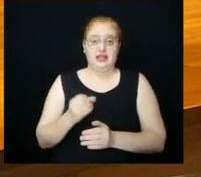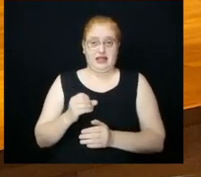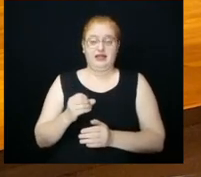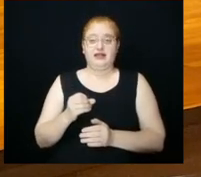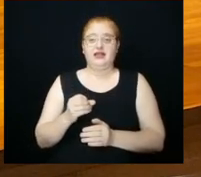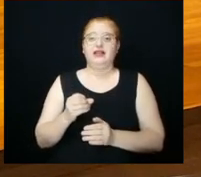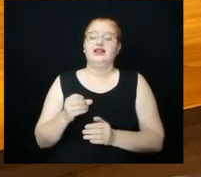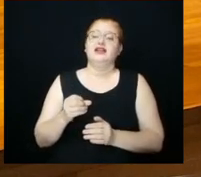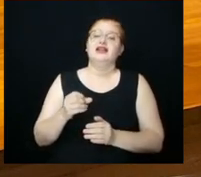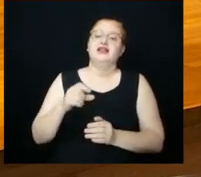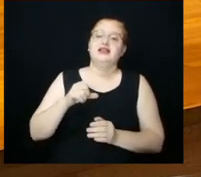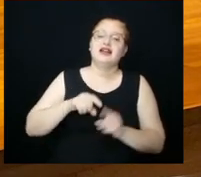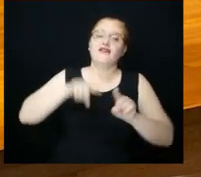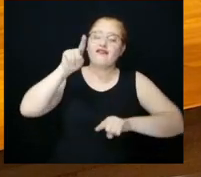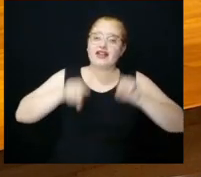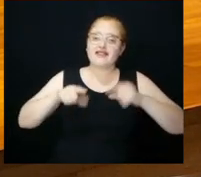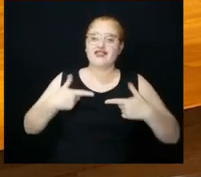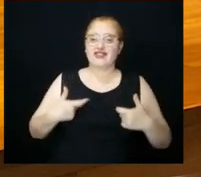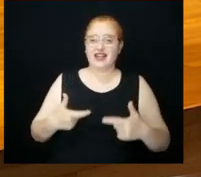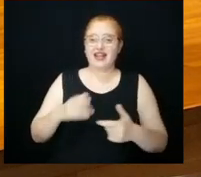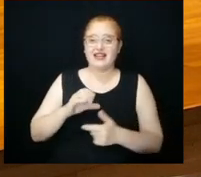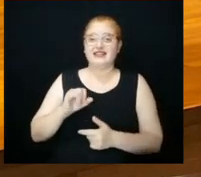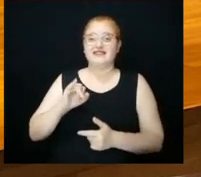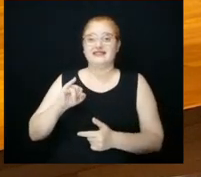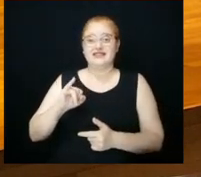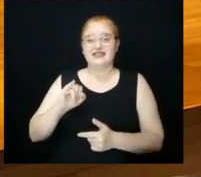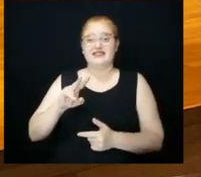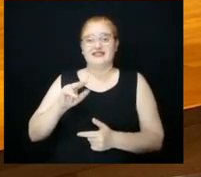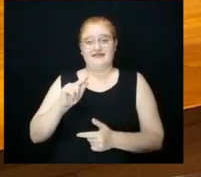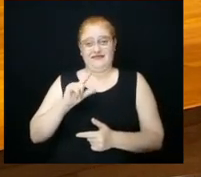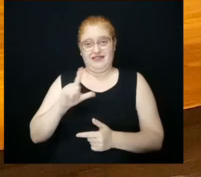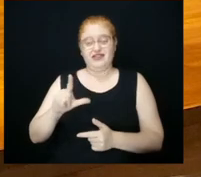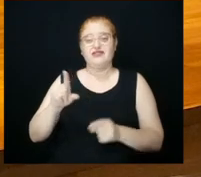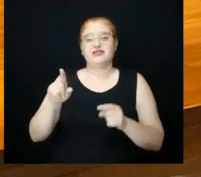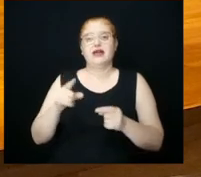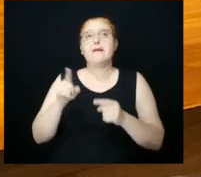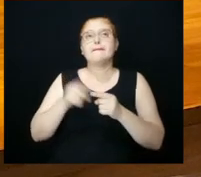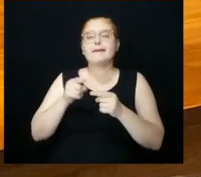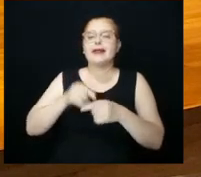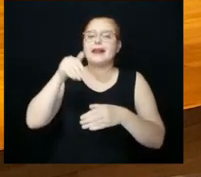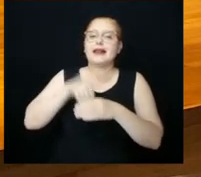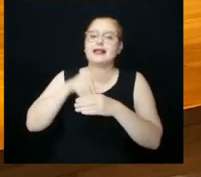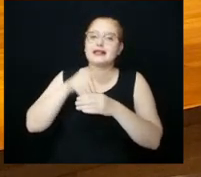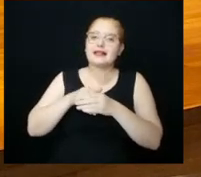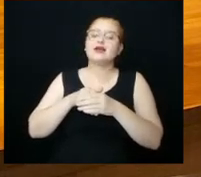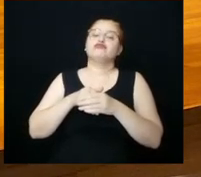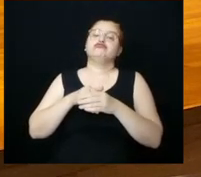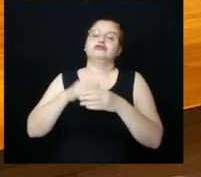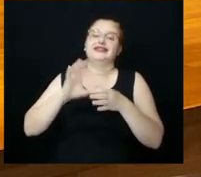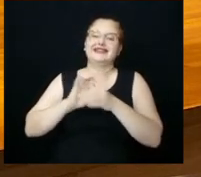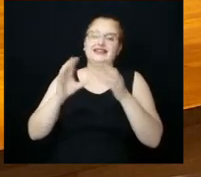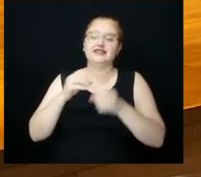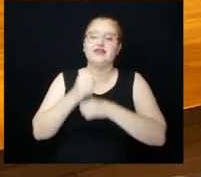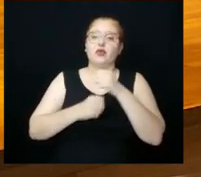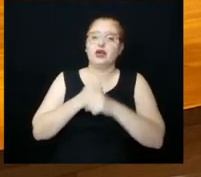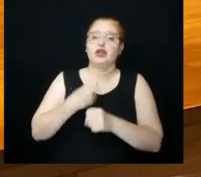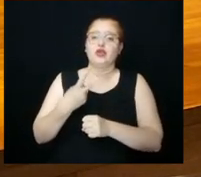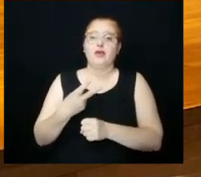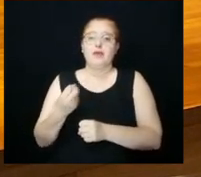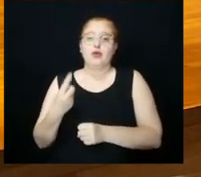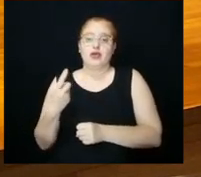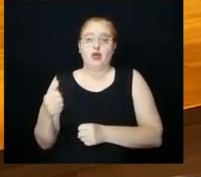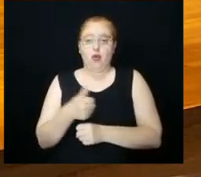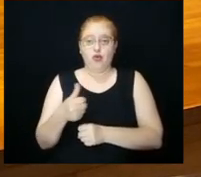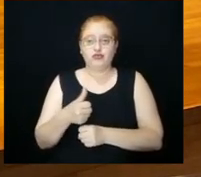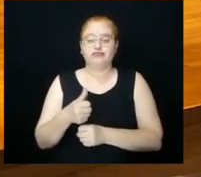de guerras civis, e teve, de fato, as suas primeiras eleições livres em 2011. Então, é muito